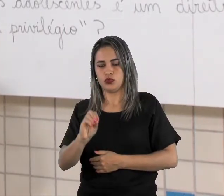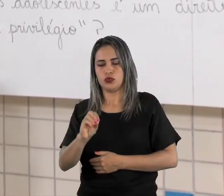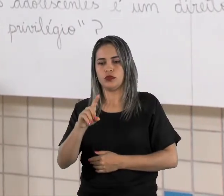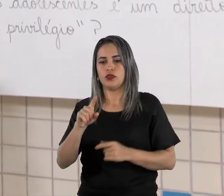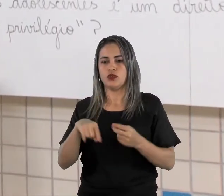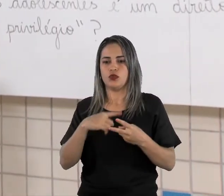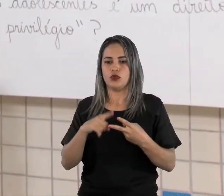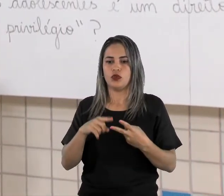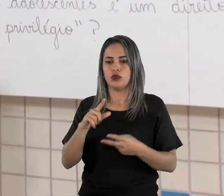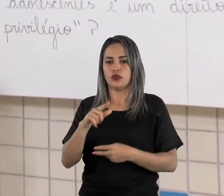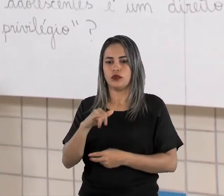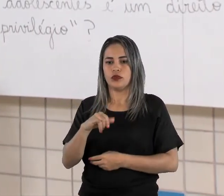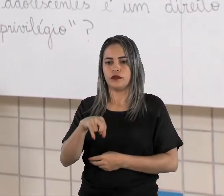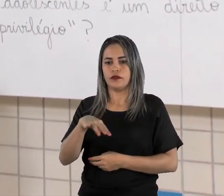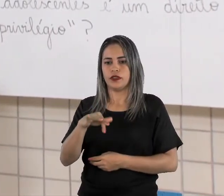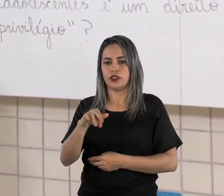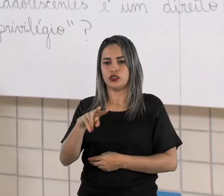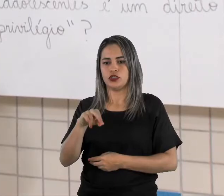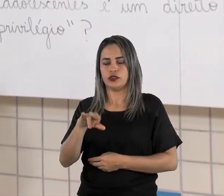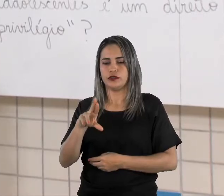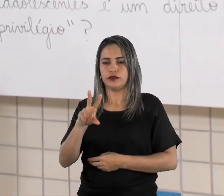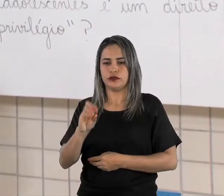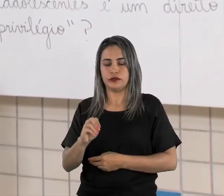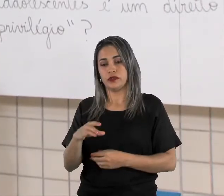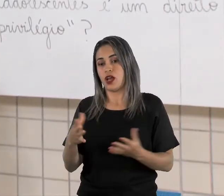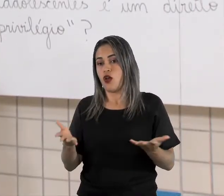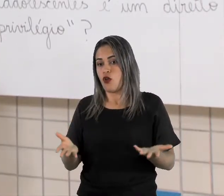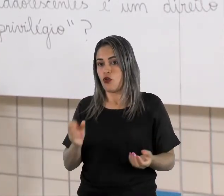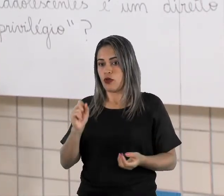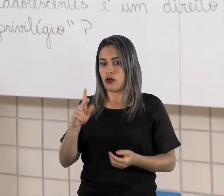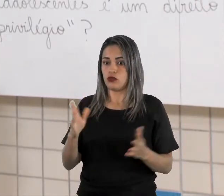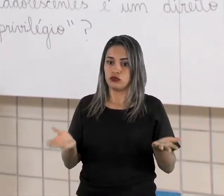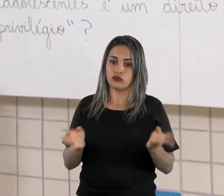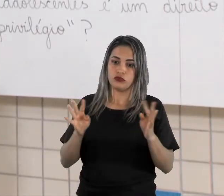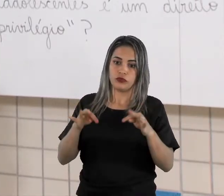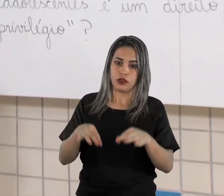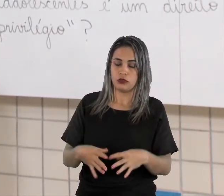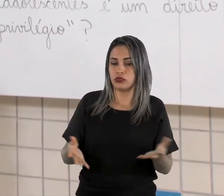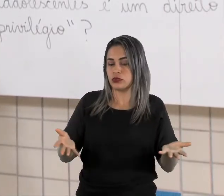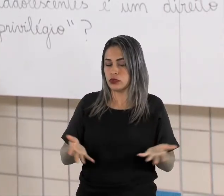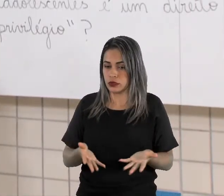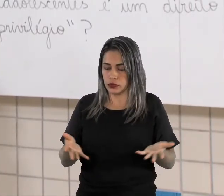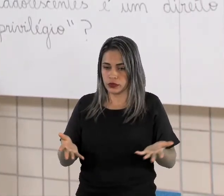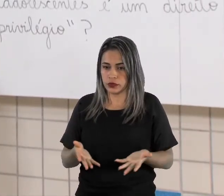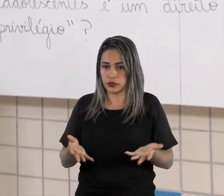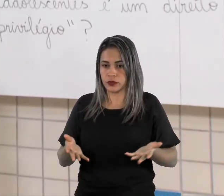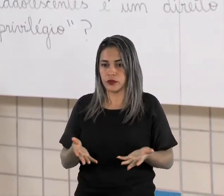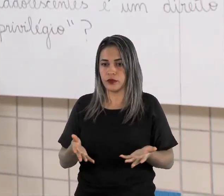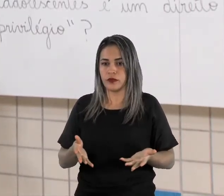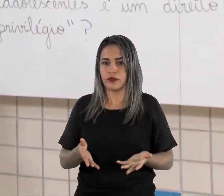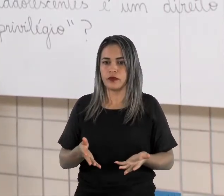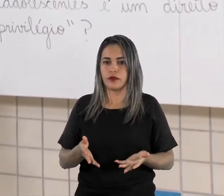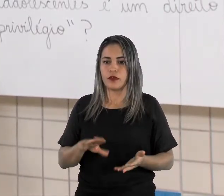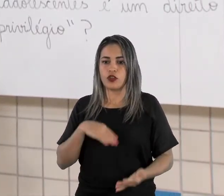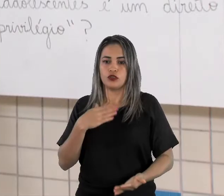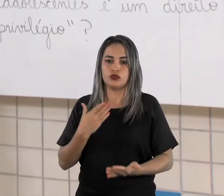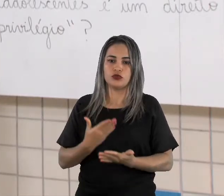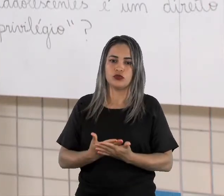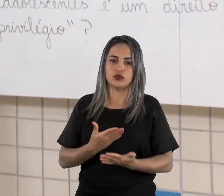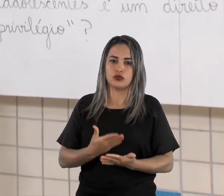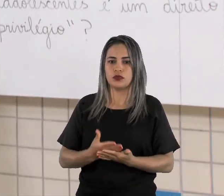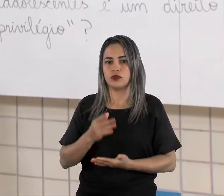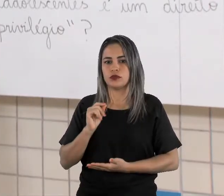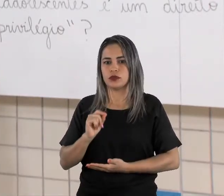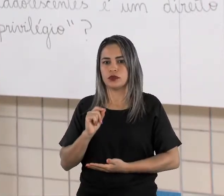infinitivo. Ok, pessoal? Então, hoje nós ficaremos por aqui, o nosso estudo. Nós estudamos o que